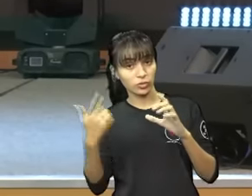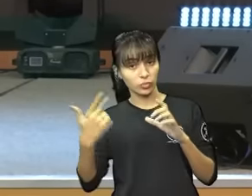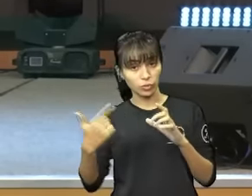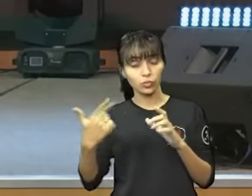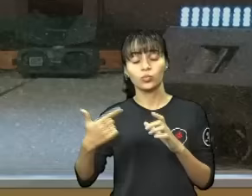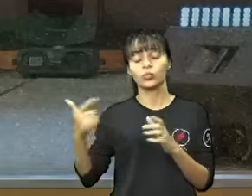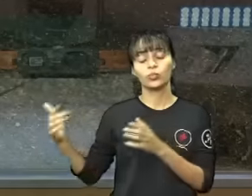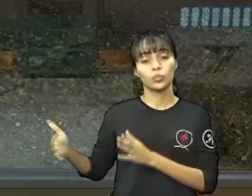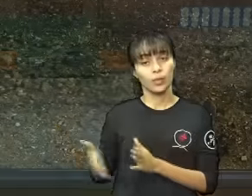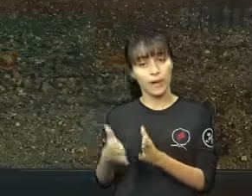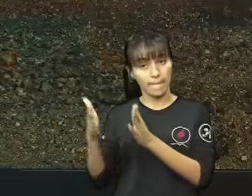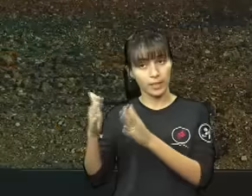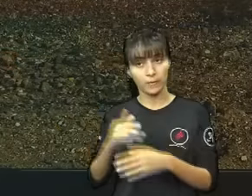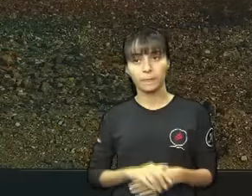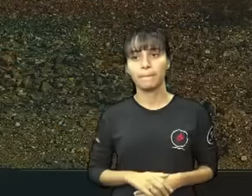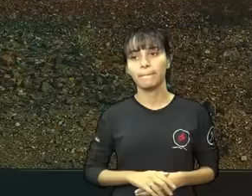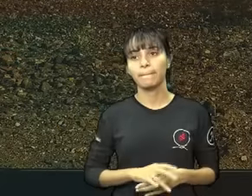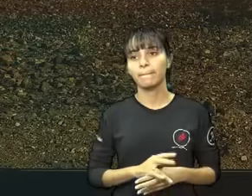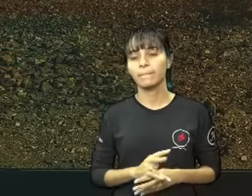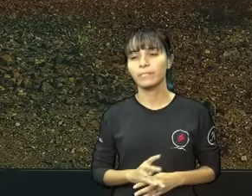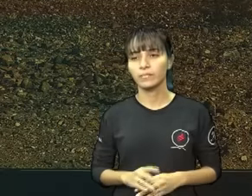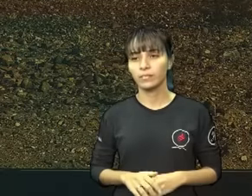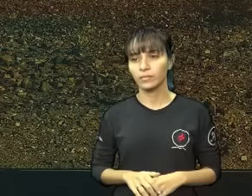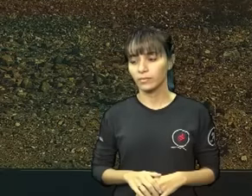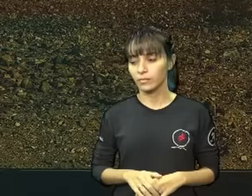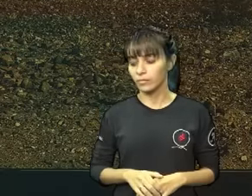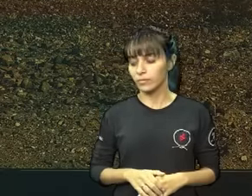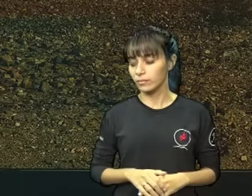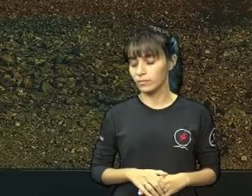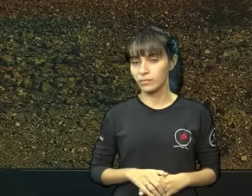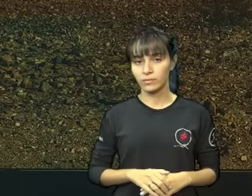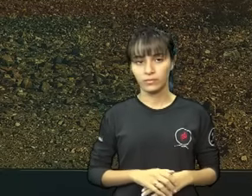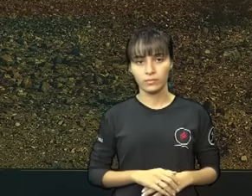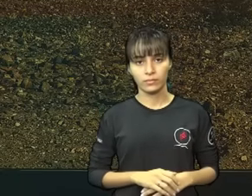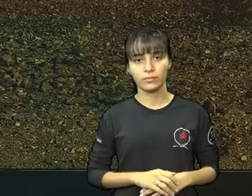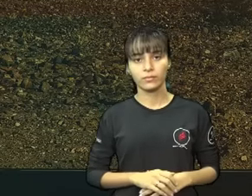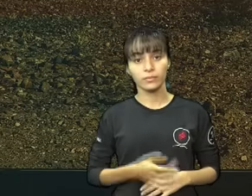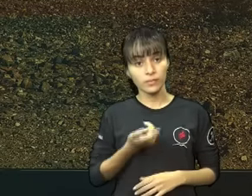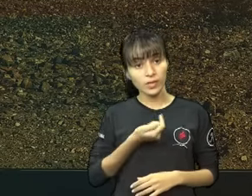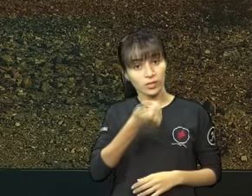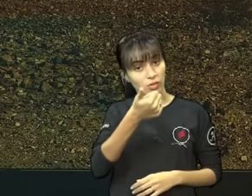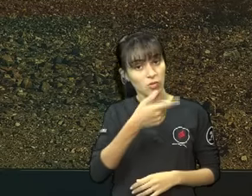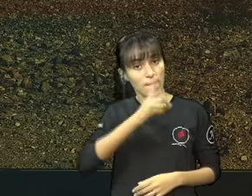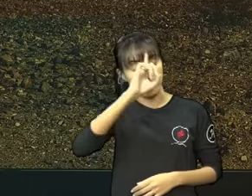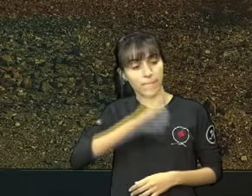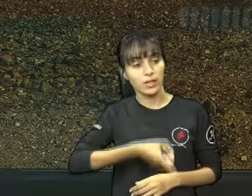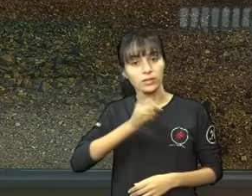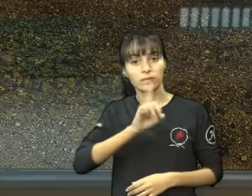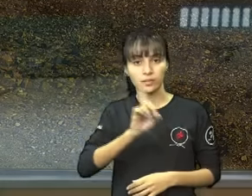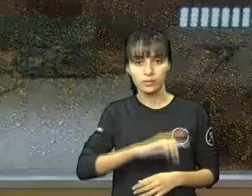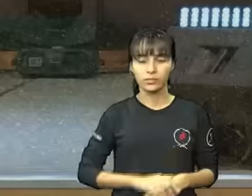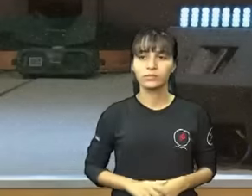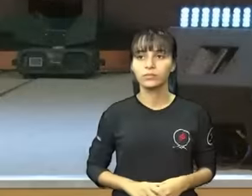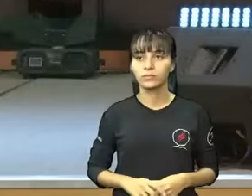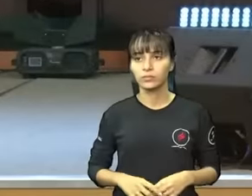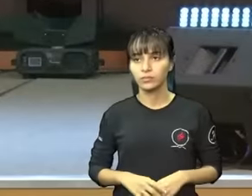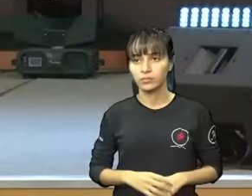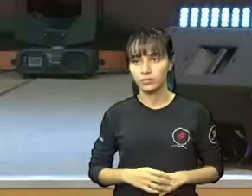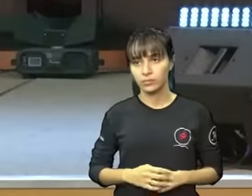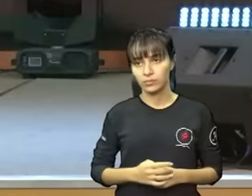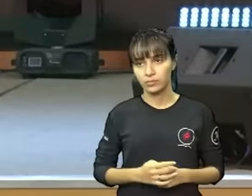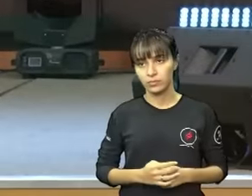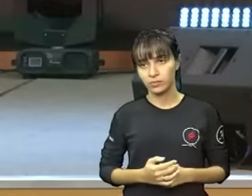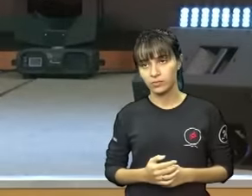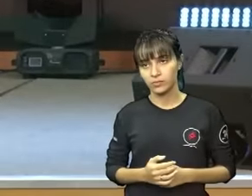dizendo não sou eu e ele tá dizendo e ele tá dando a sugestão ele não tá mandando ele dá certo entrai